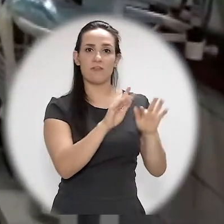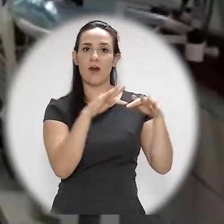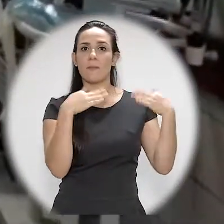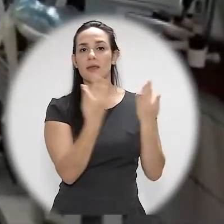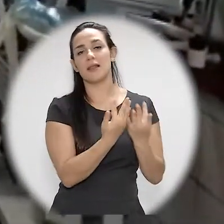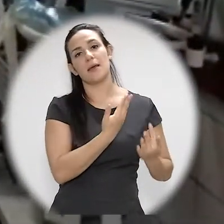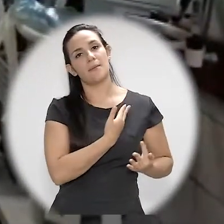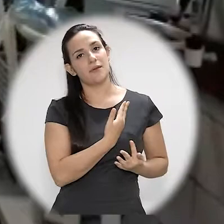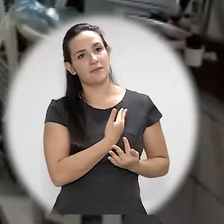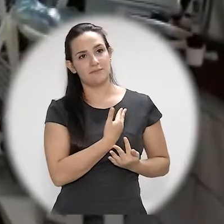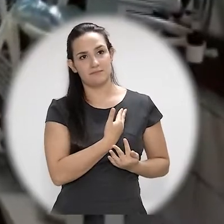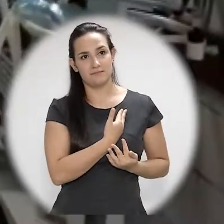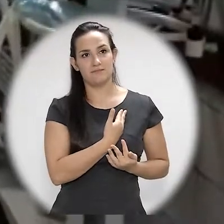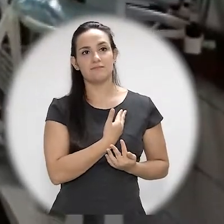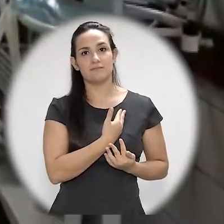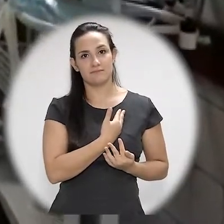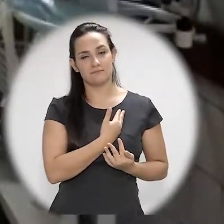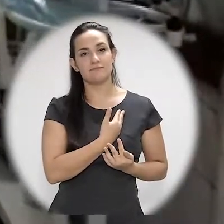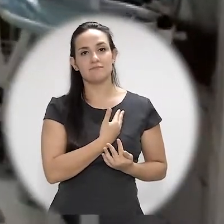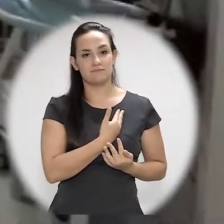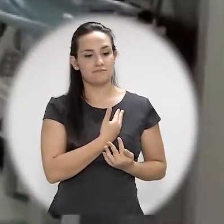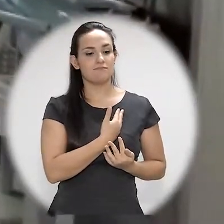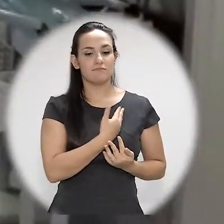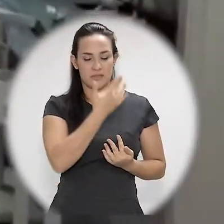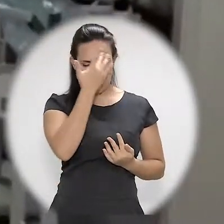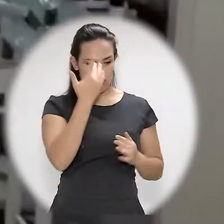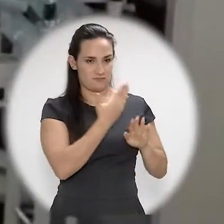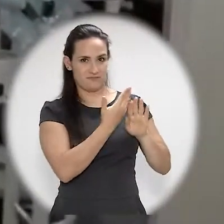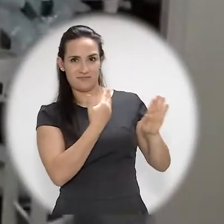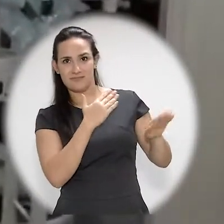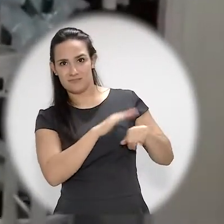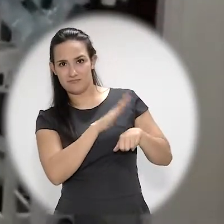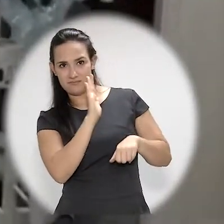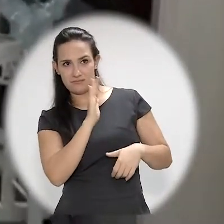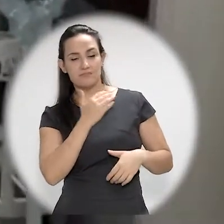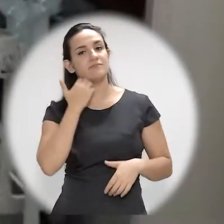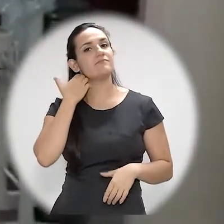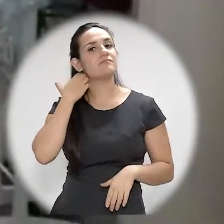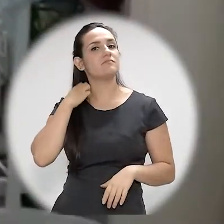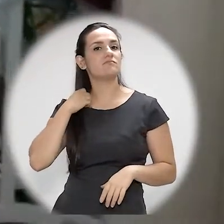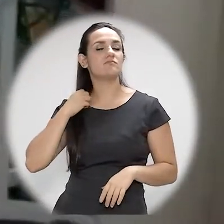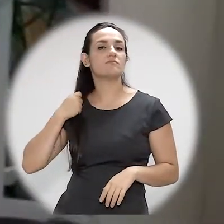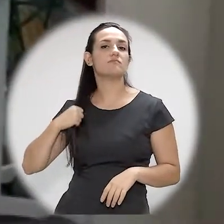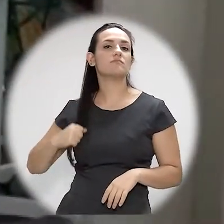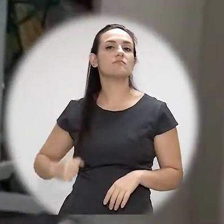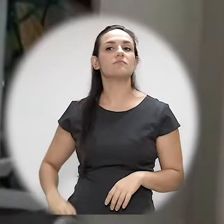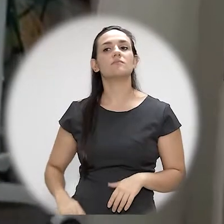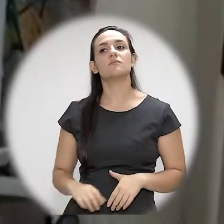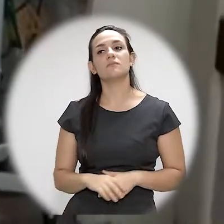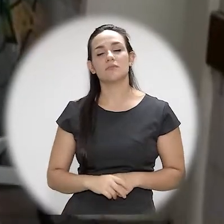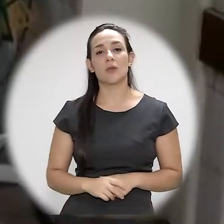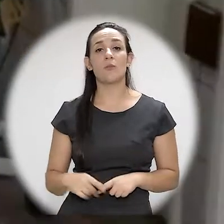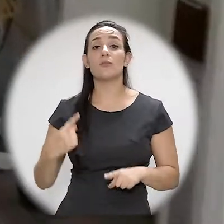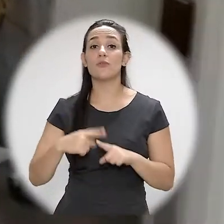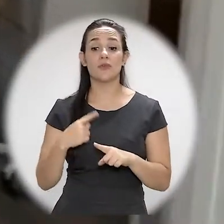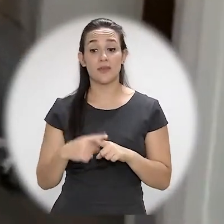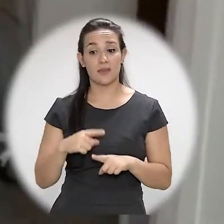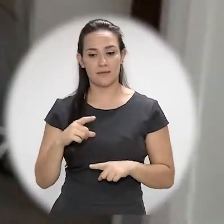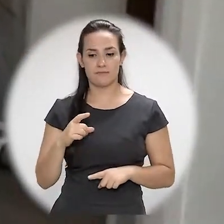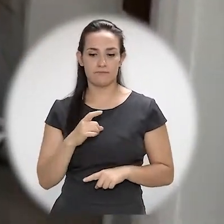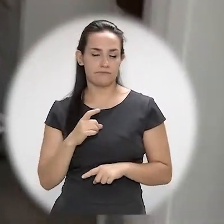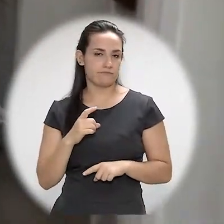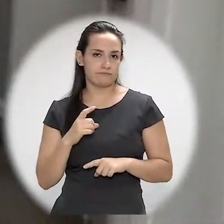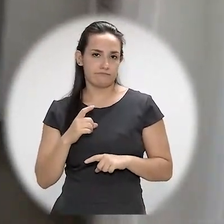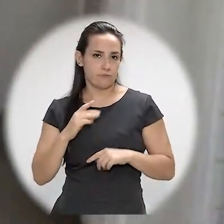até para esses profissionais o isolamento tende a ser um pouco maior. Existe esse receio, sim, de estar portando